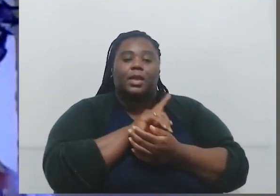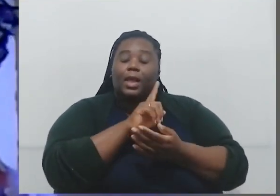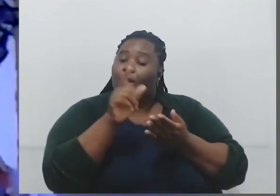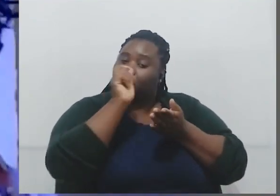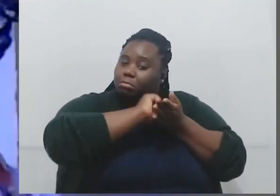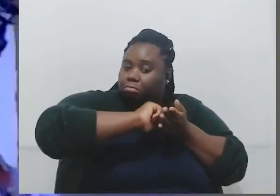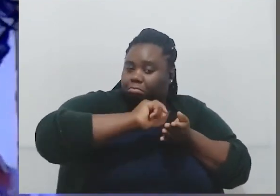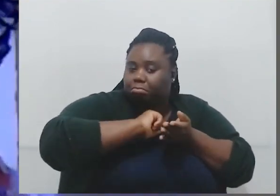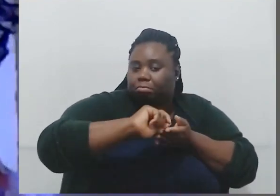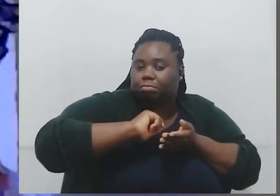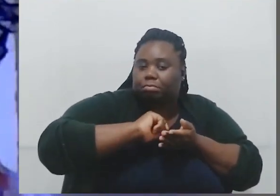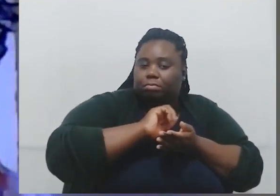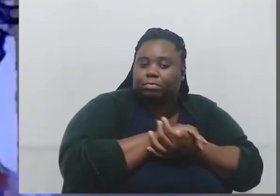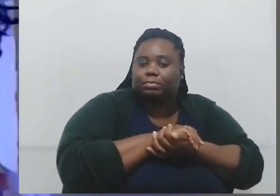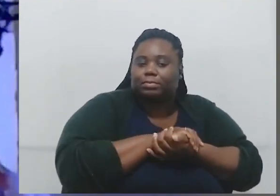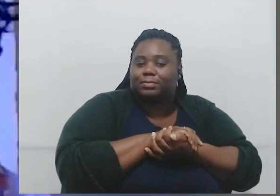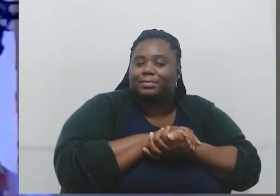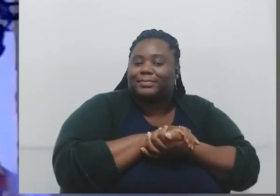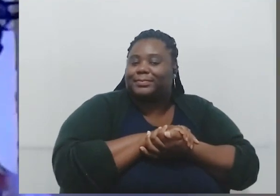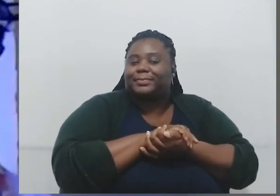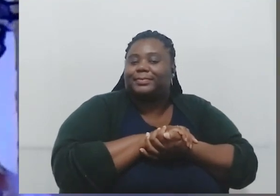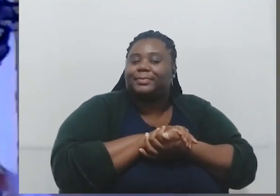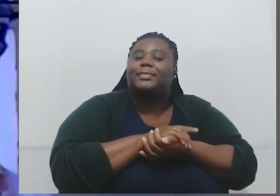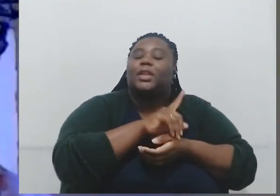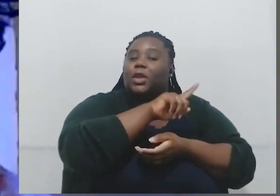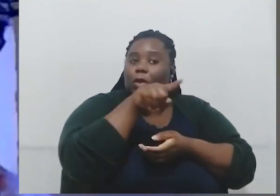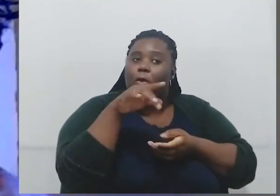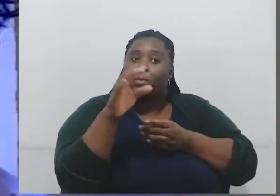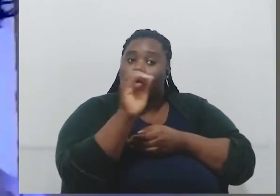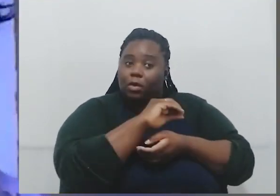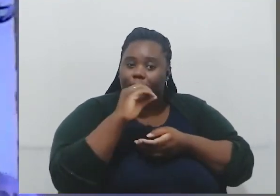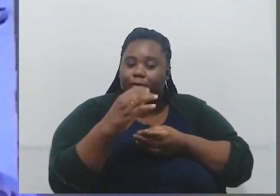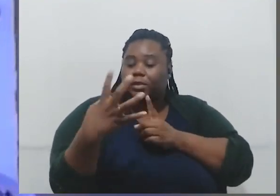autora, uma oficineira que me afetou